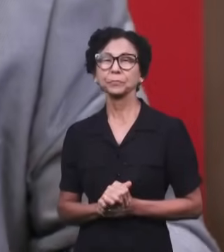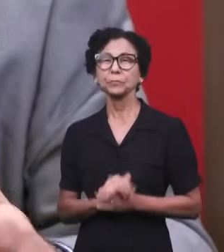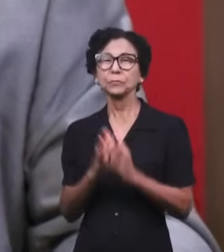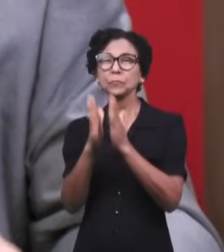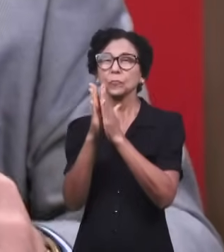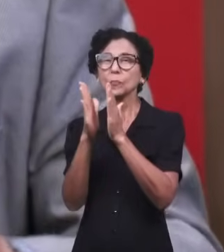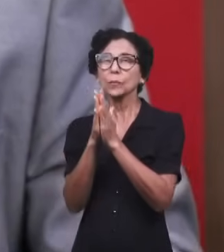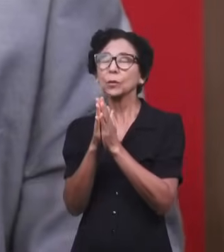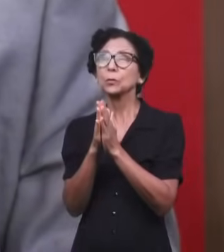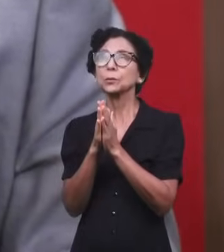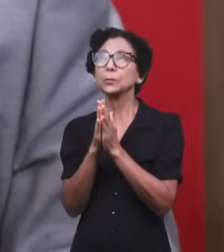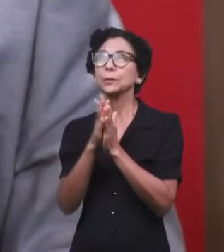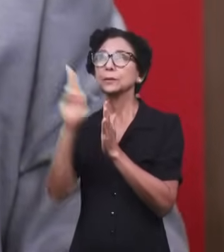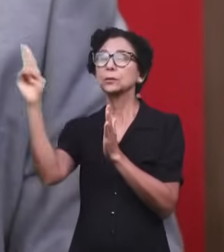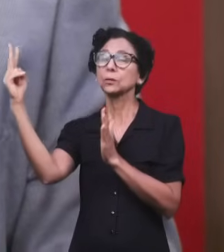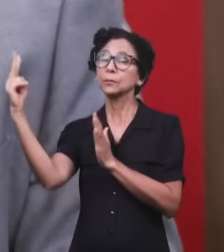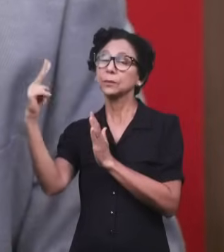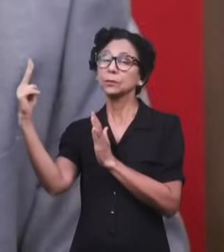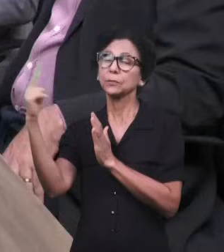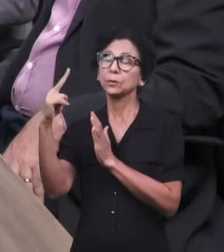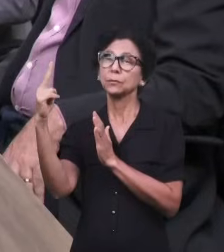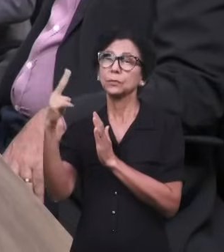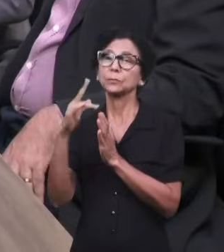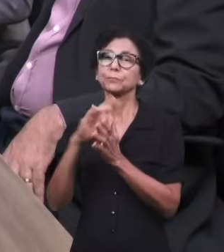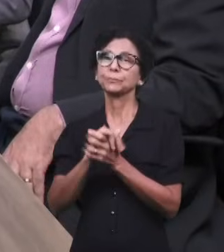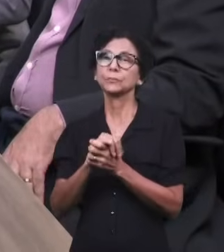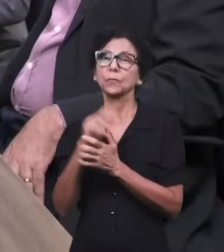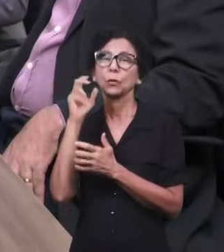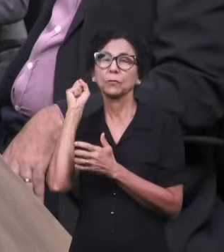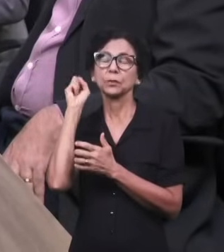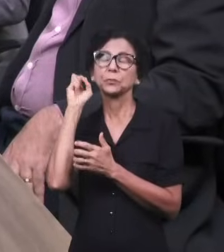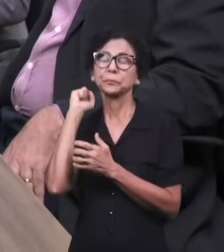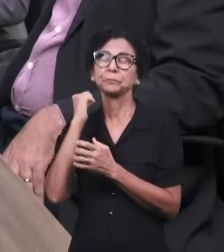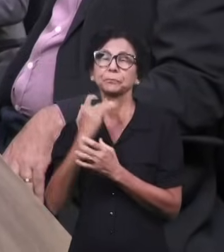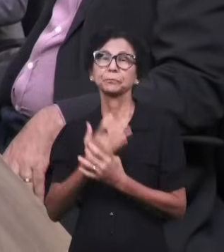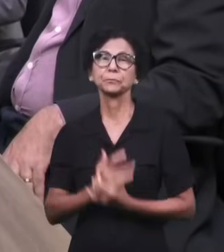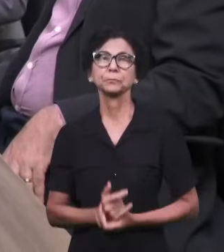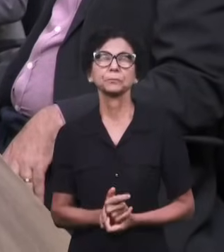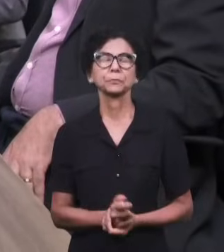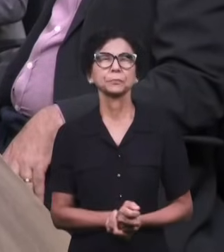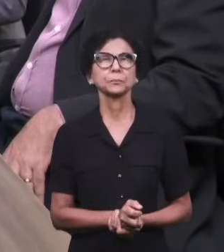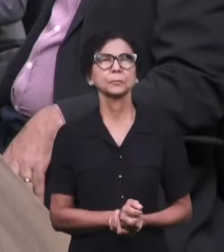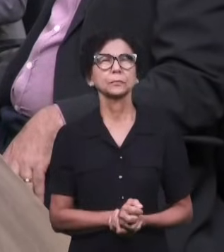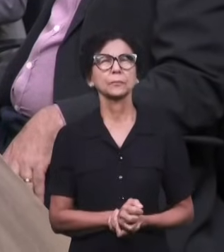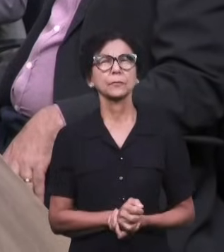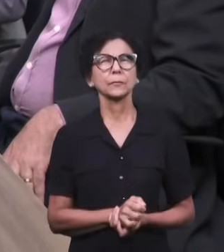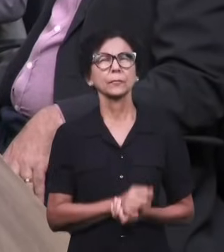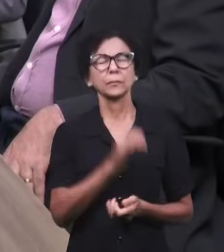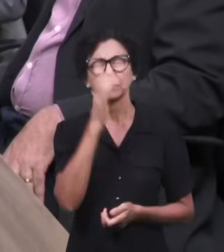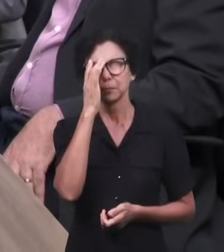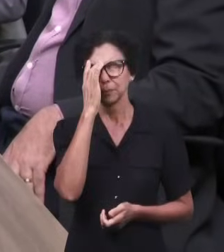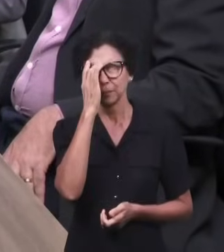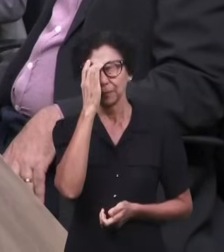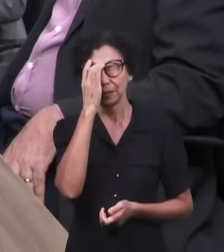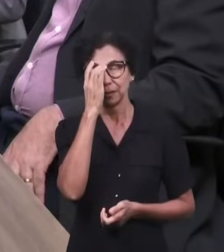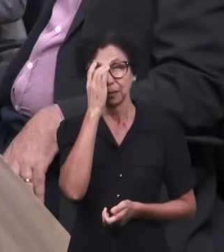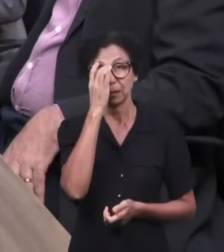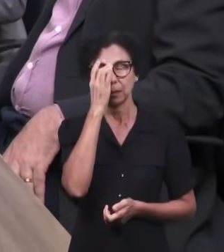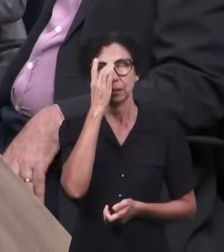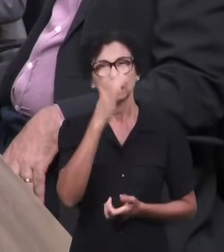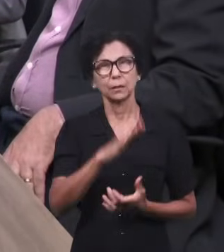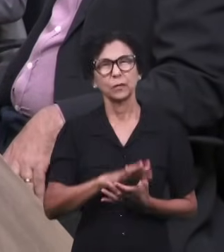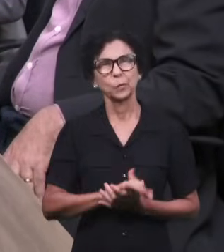deve interceder pelo seu familiar? E que extraordinário ali em Abraão orando, isso é um mistério, né? É que